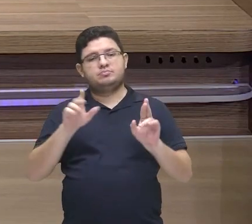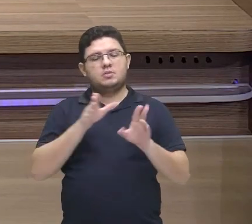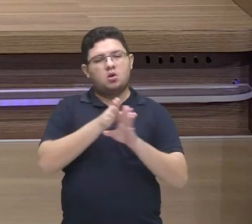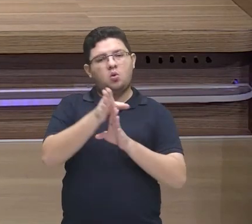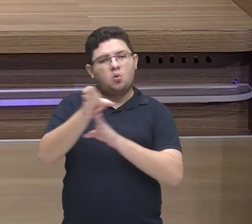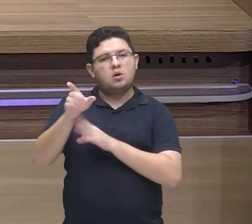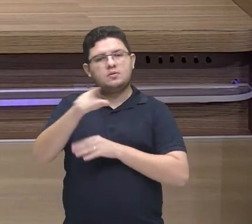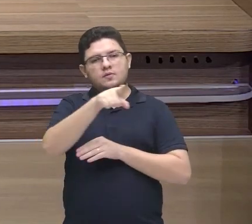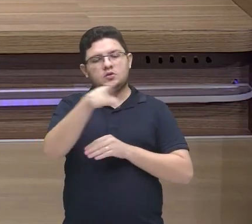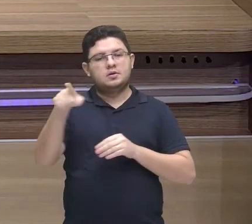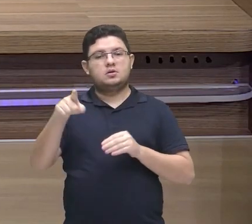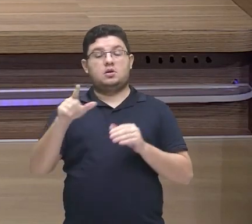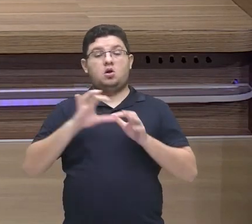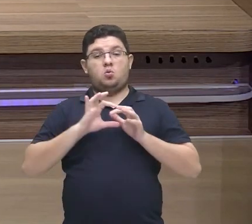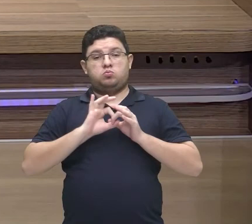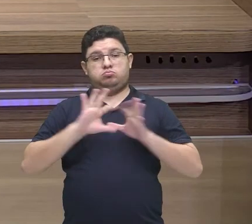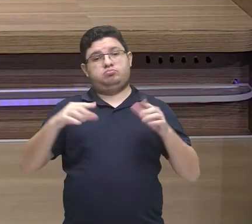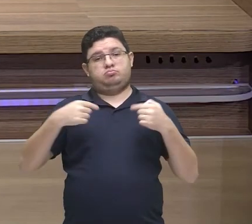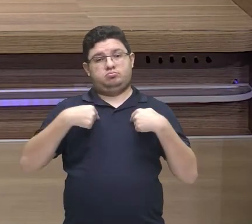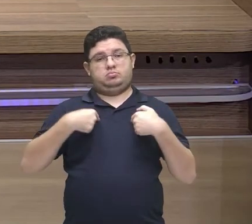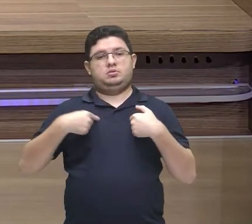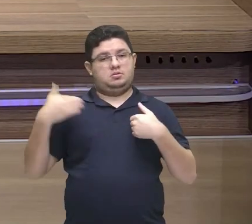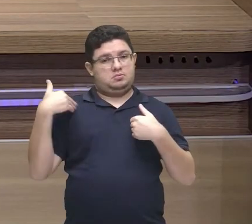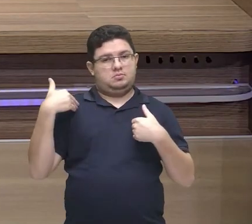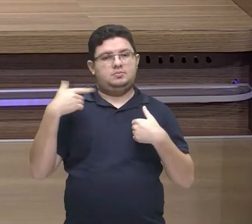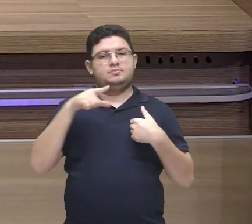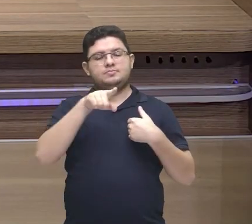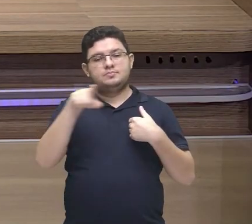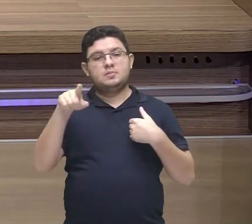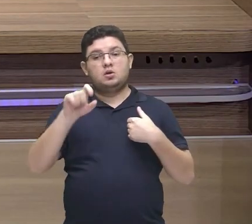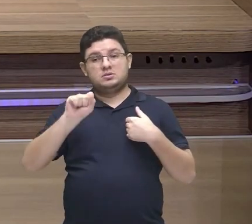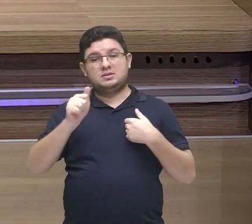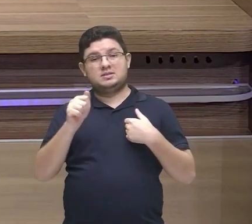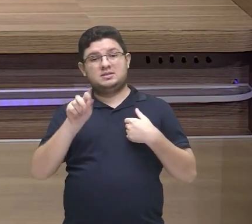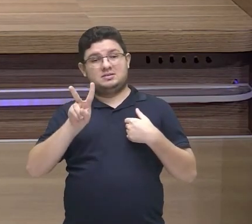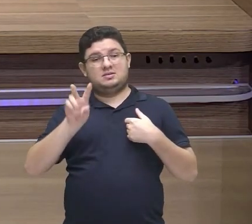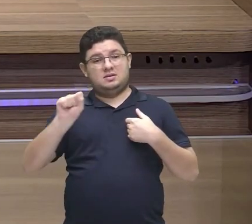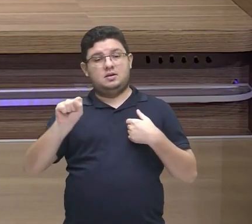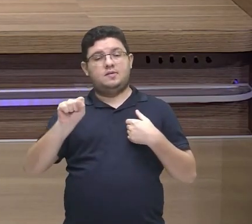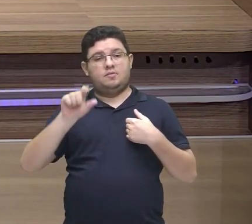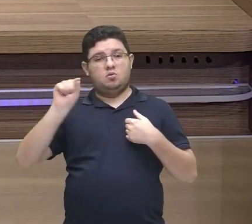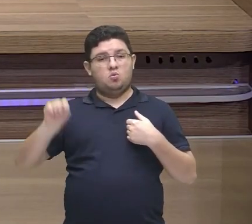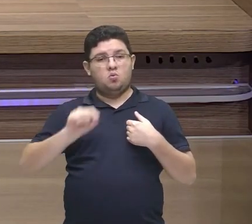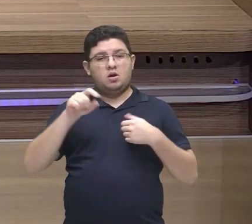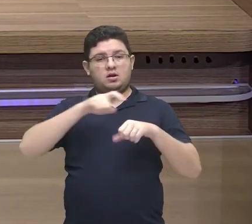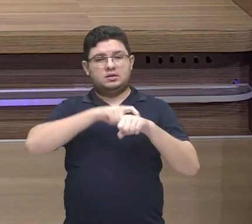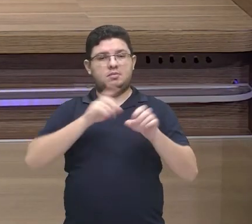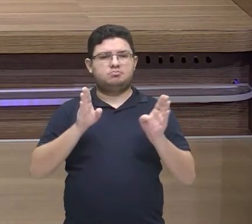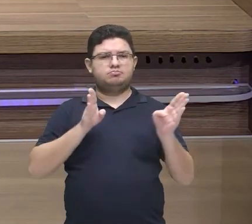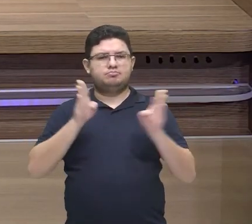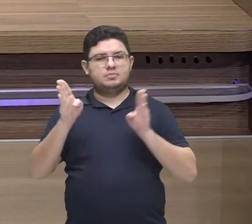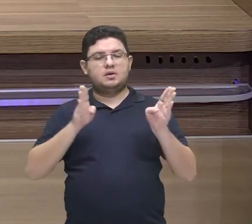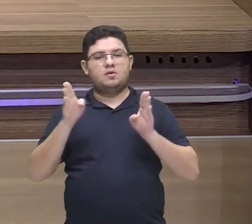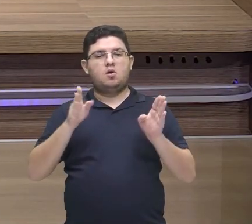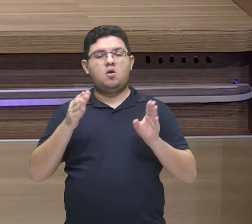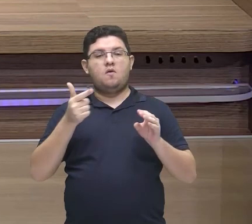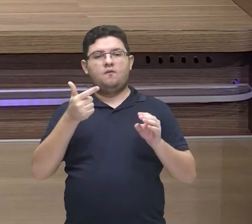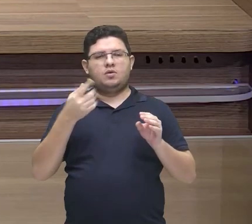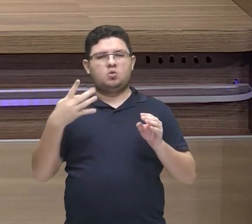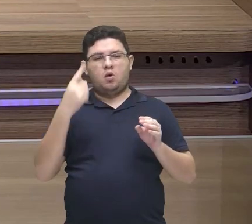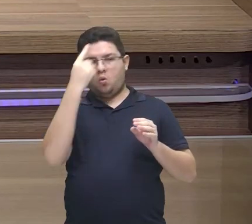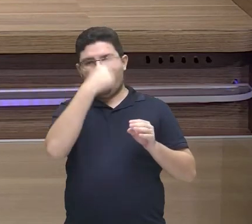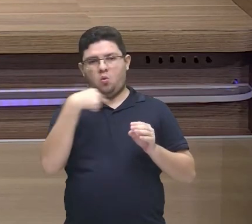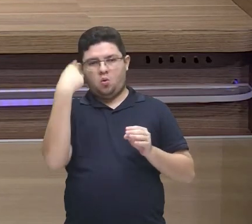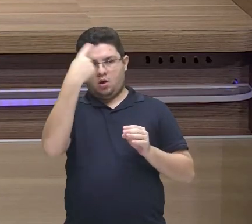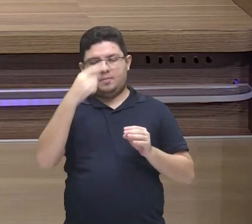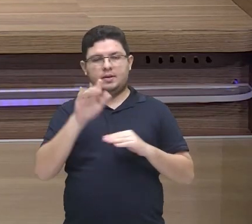E o SAVIS funciona na maternidade 24 horas, para atendimento da criança, da vítima. Pode